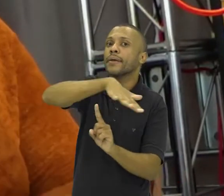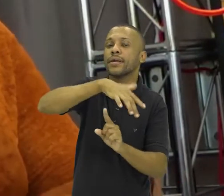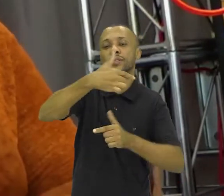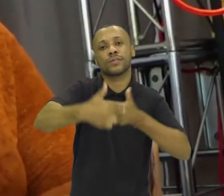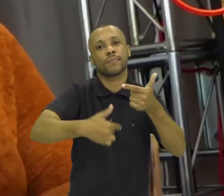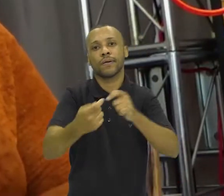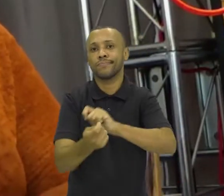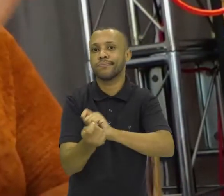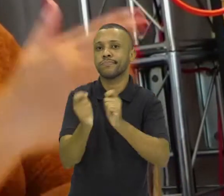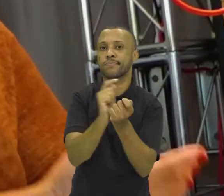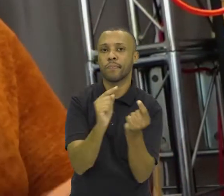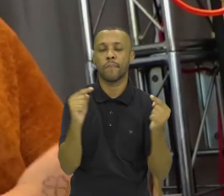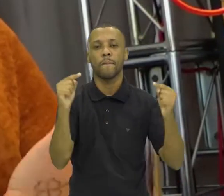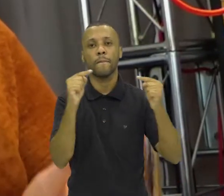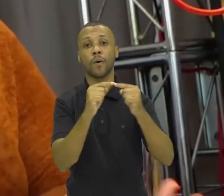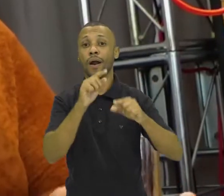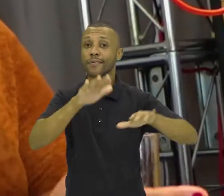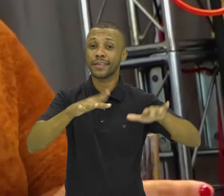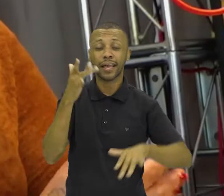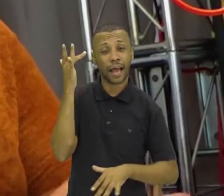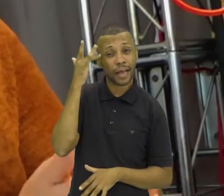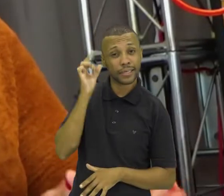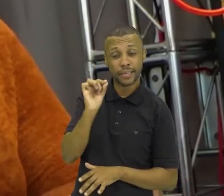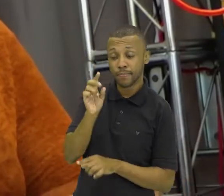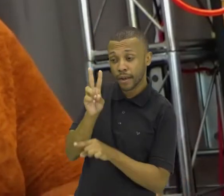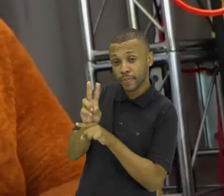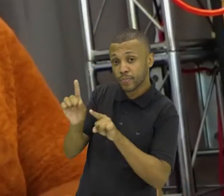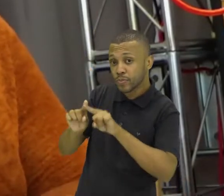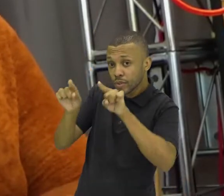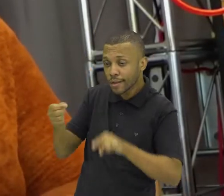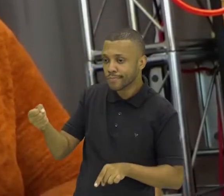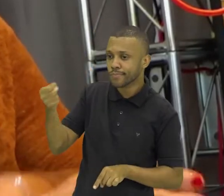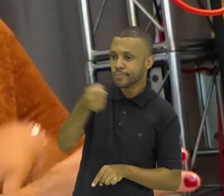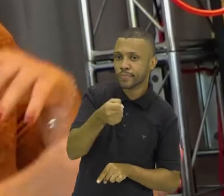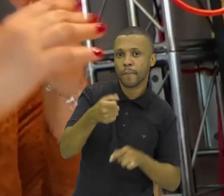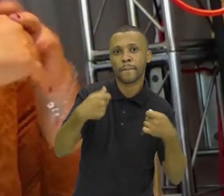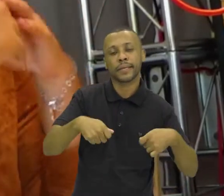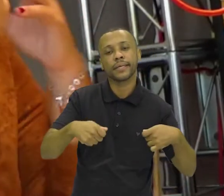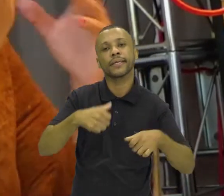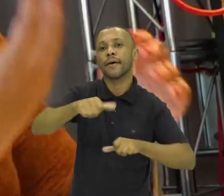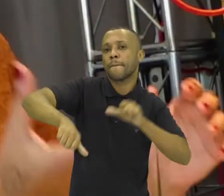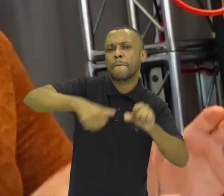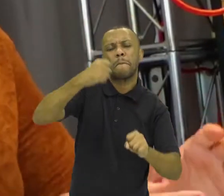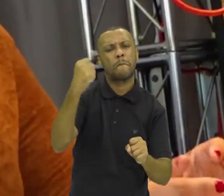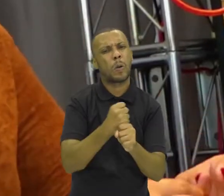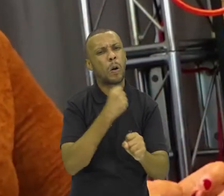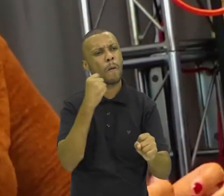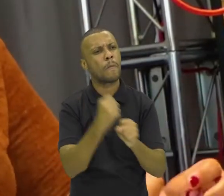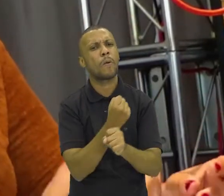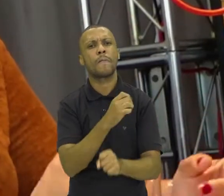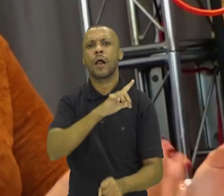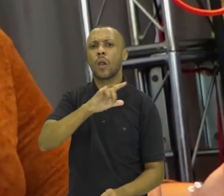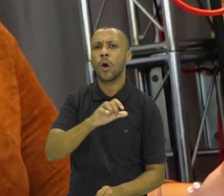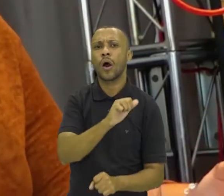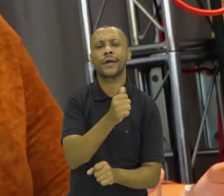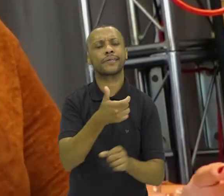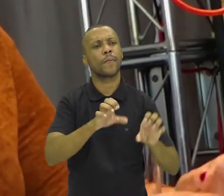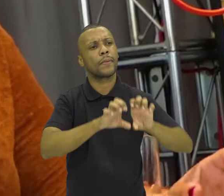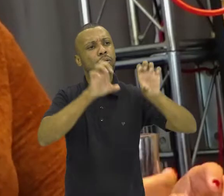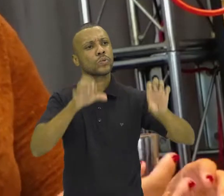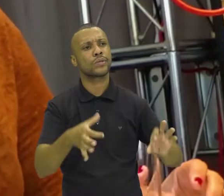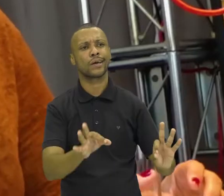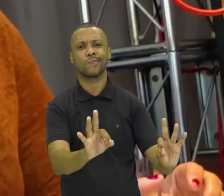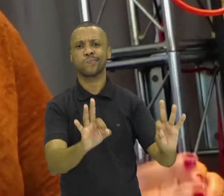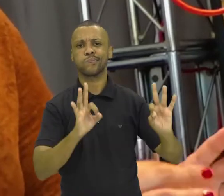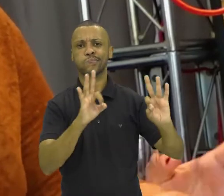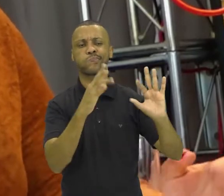vezes você acha que para atender um funcionário com algum tipo de deficiência precisa ter uma obra monstruosa, uma estrutura